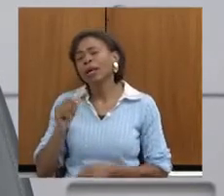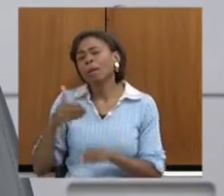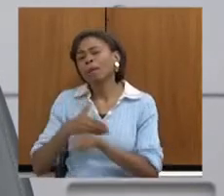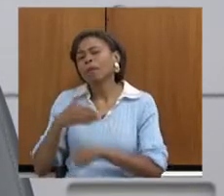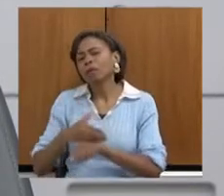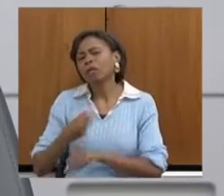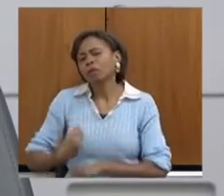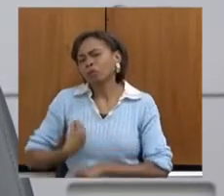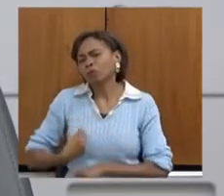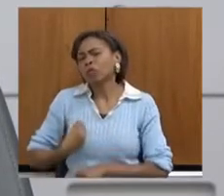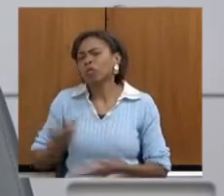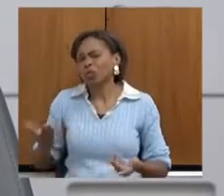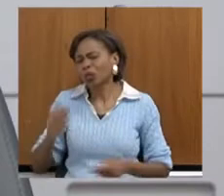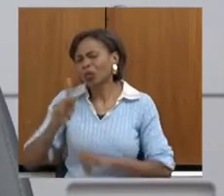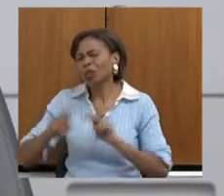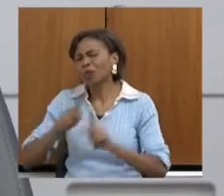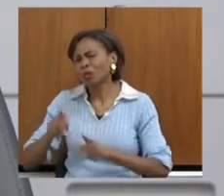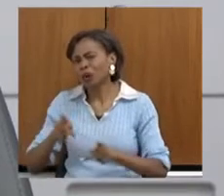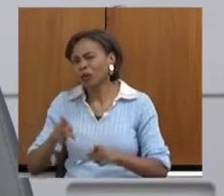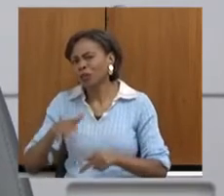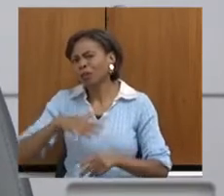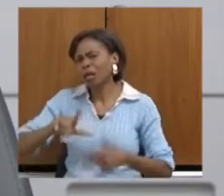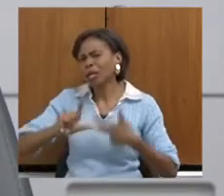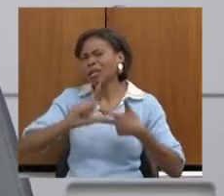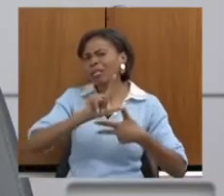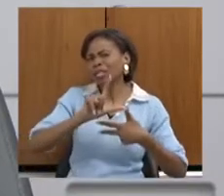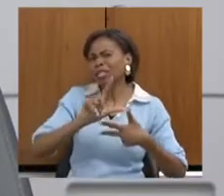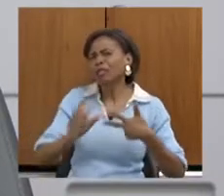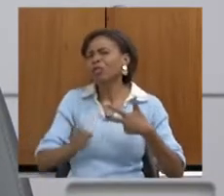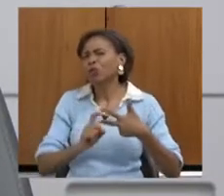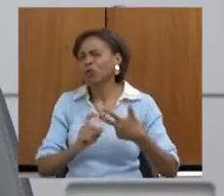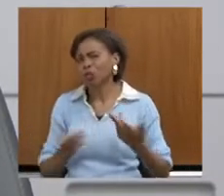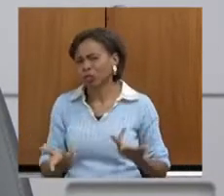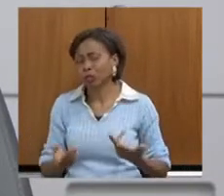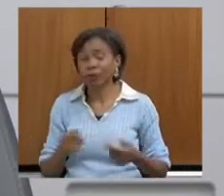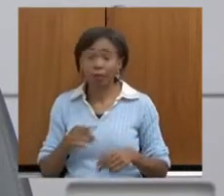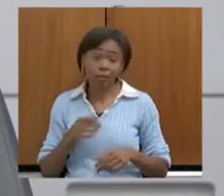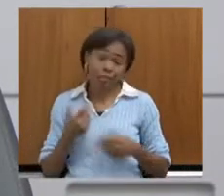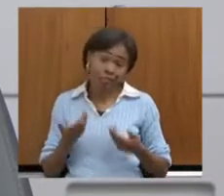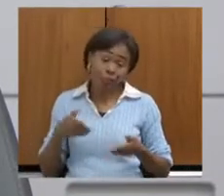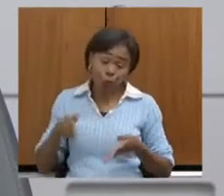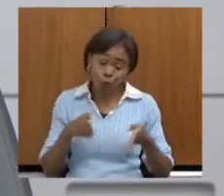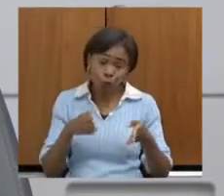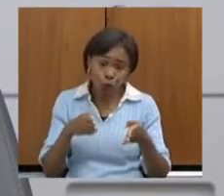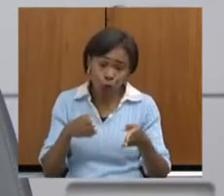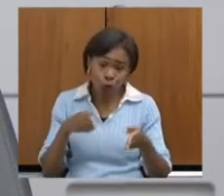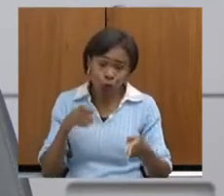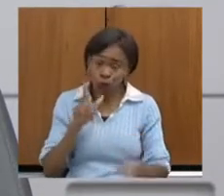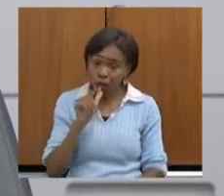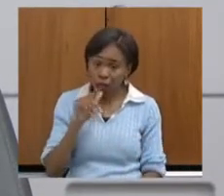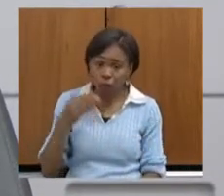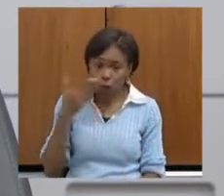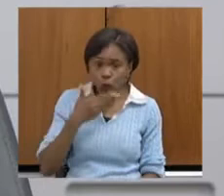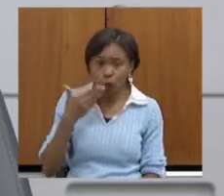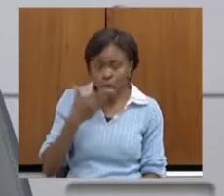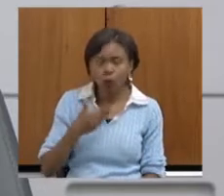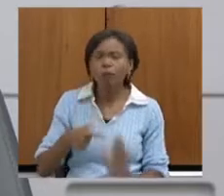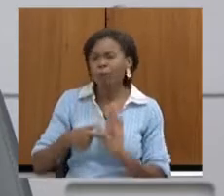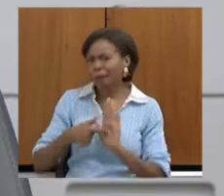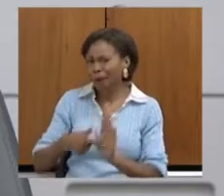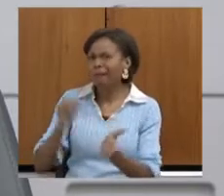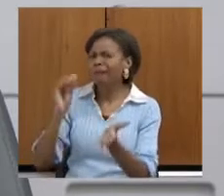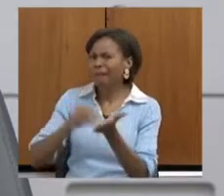e executivos demais o carinho efetividade esse processo de participação social no Rio Doce reflete um pouco da falta de